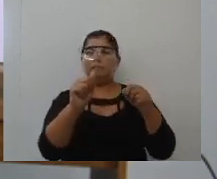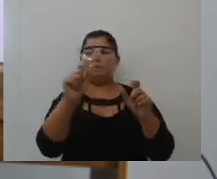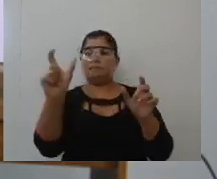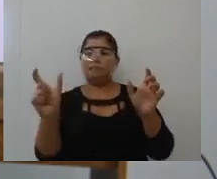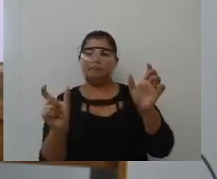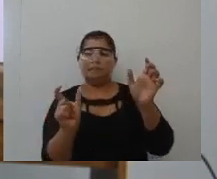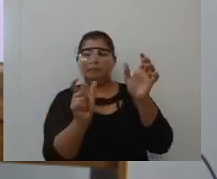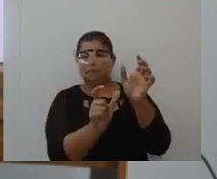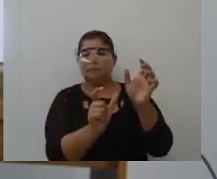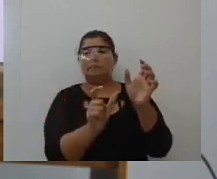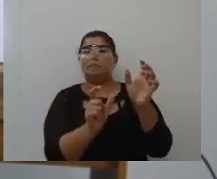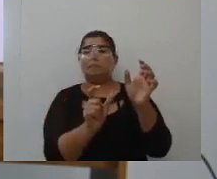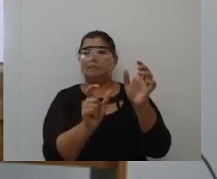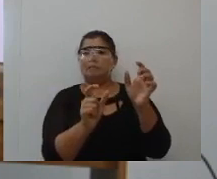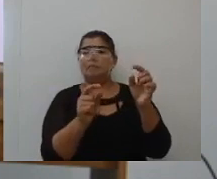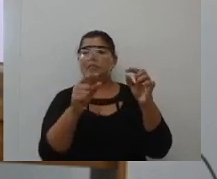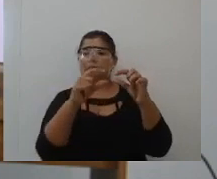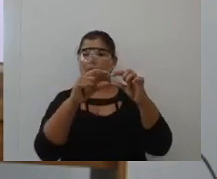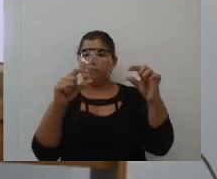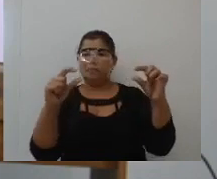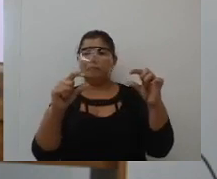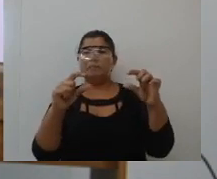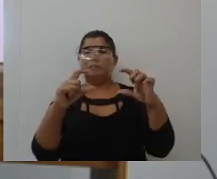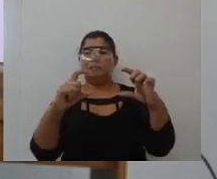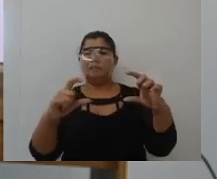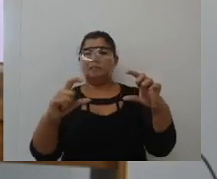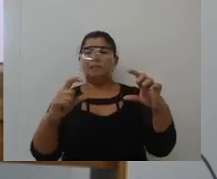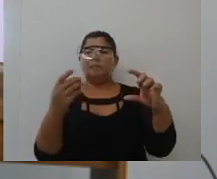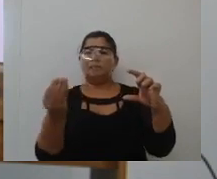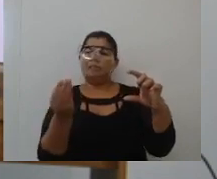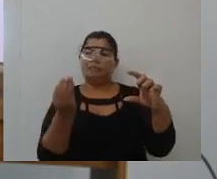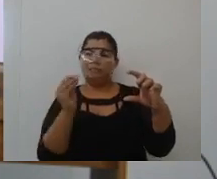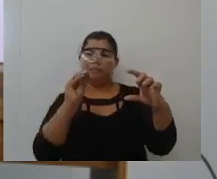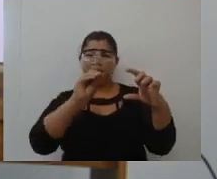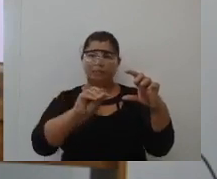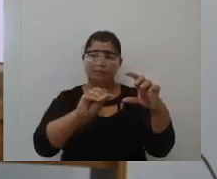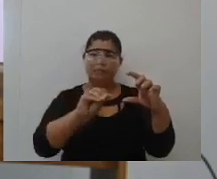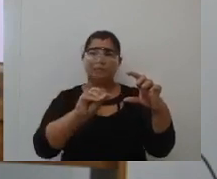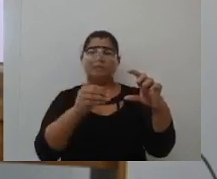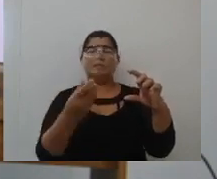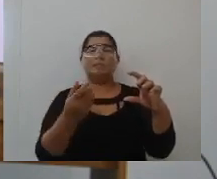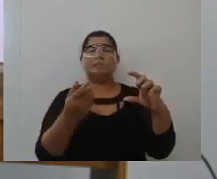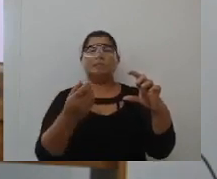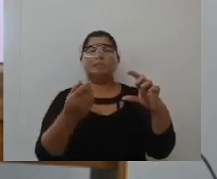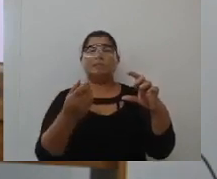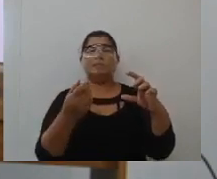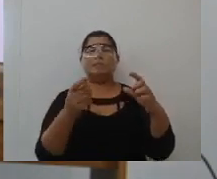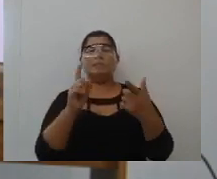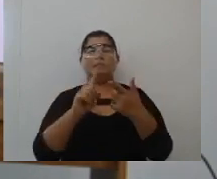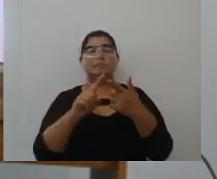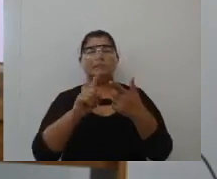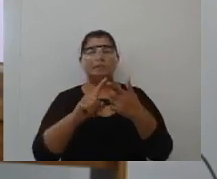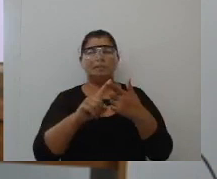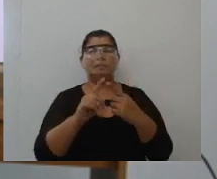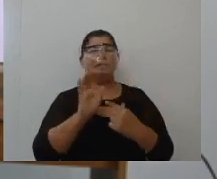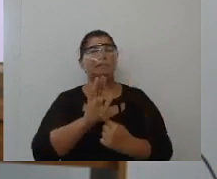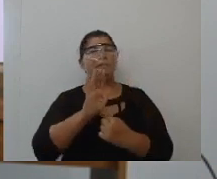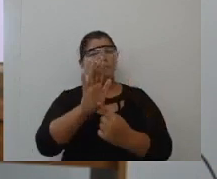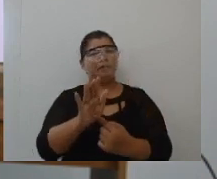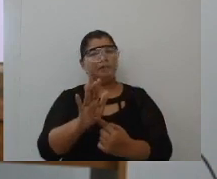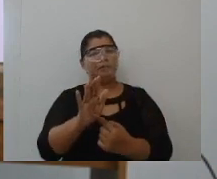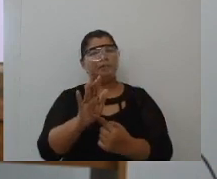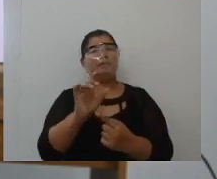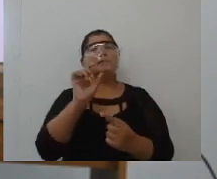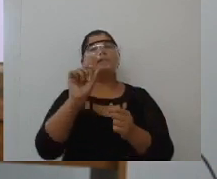agente interventor, a sua função social, né? Fazer com que a gente também, além disso, demonstre o que ele